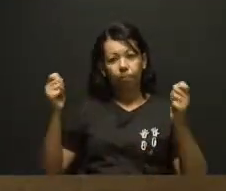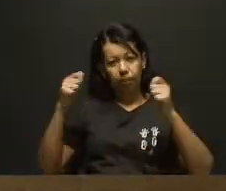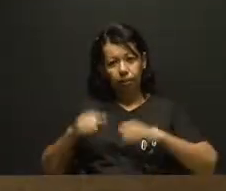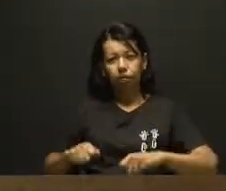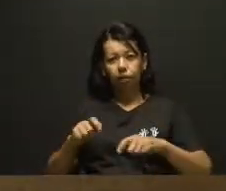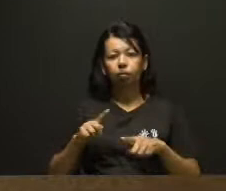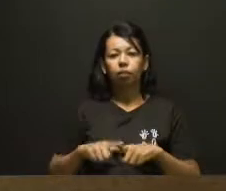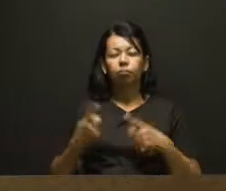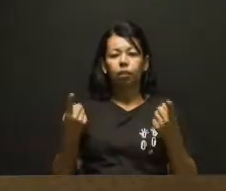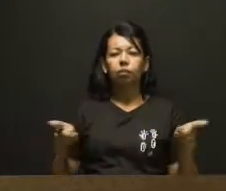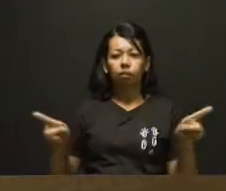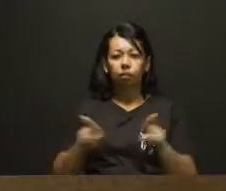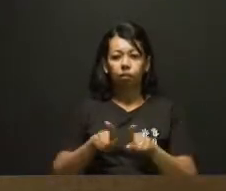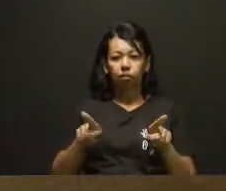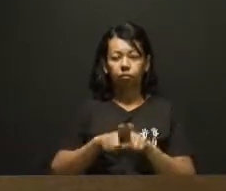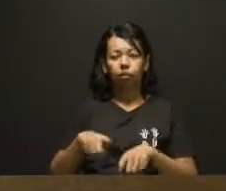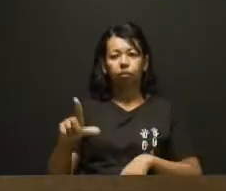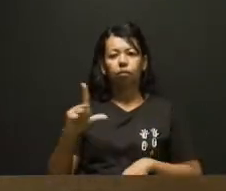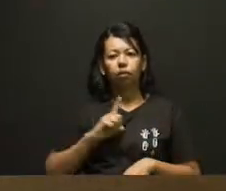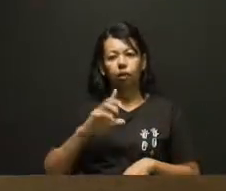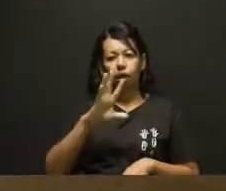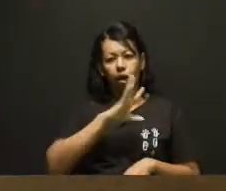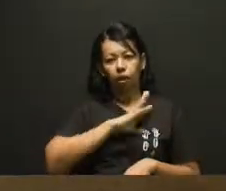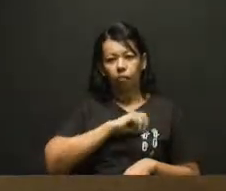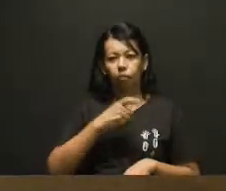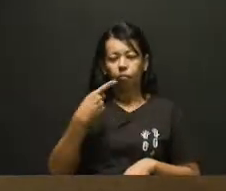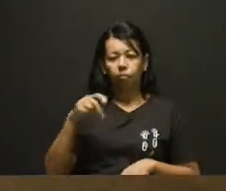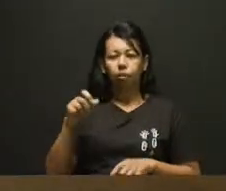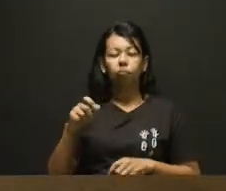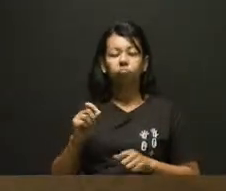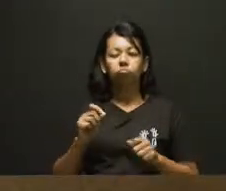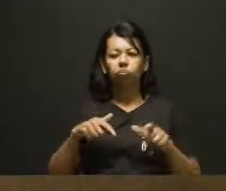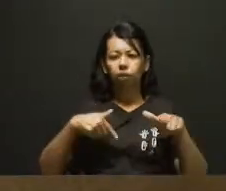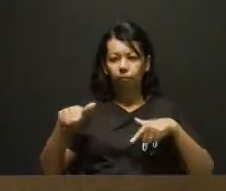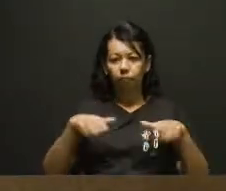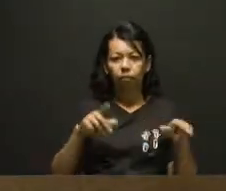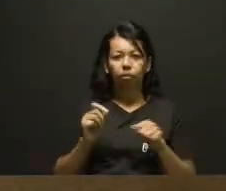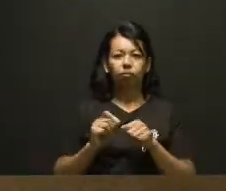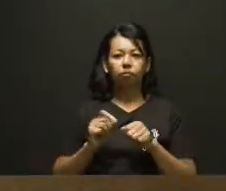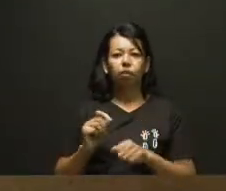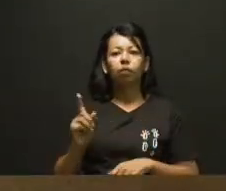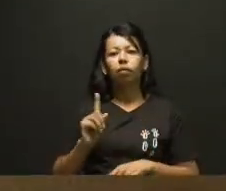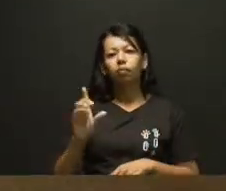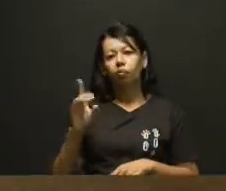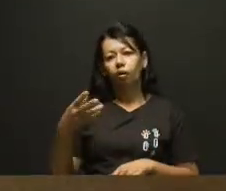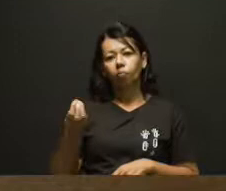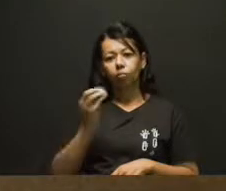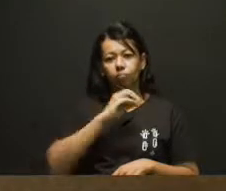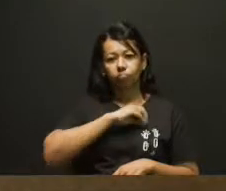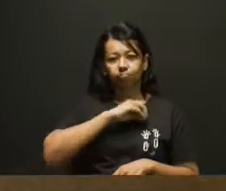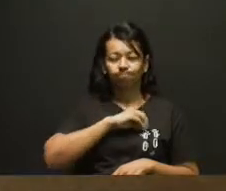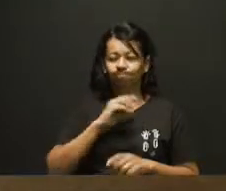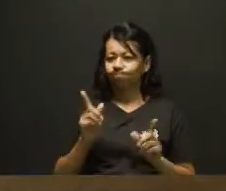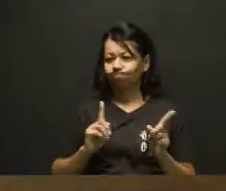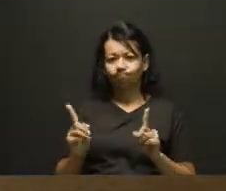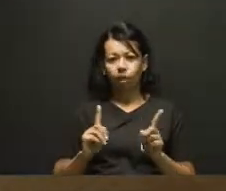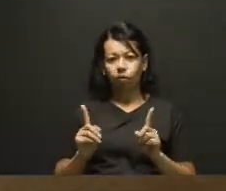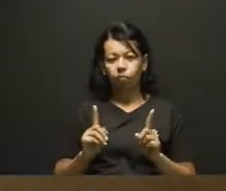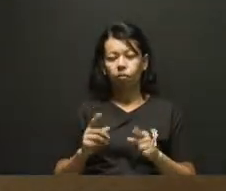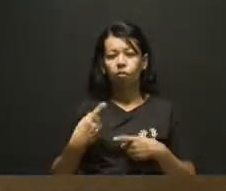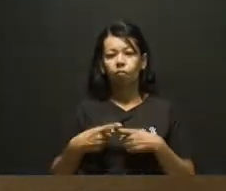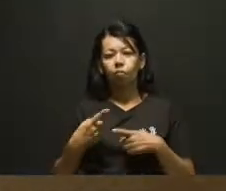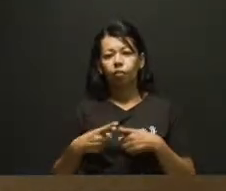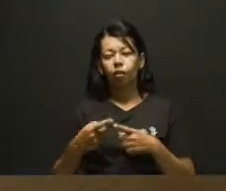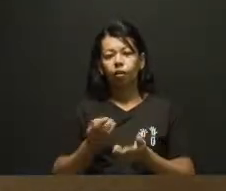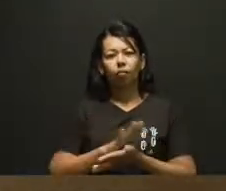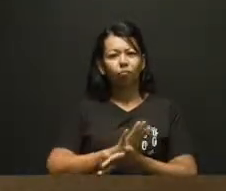acima de tudo que tenha amor por aquilo que faço não apenas por um cargo não porque é